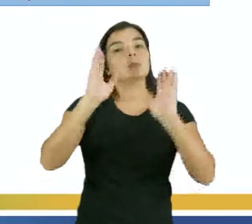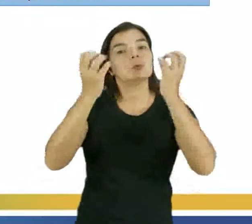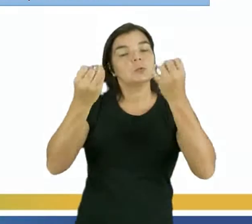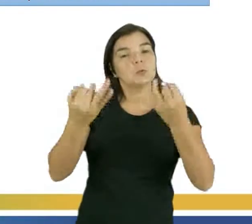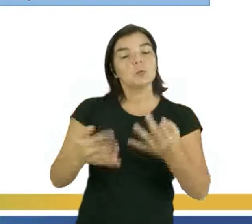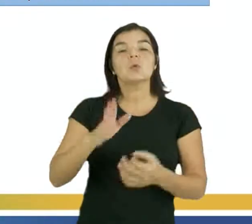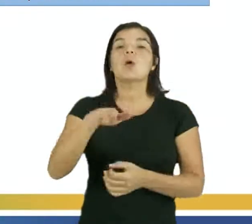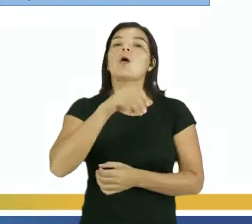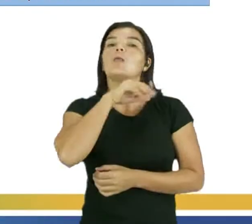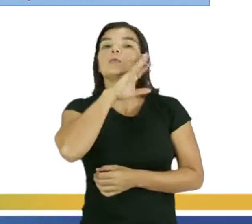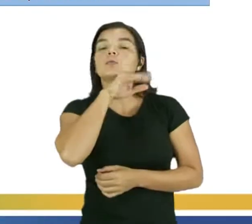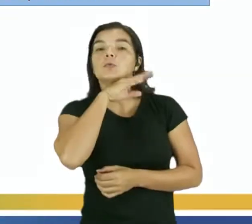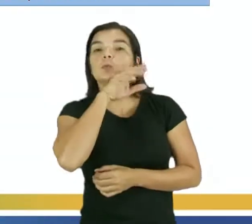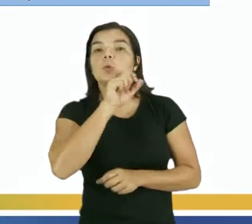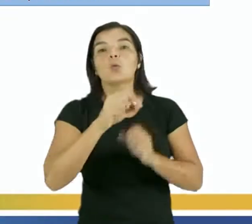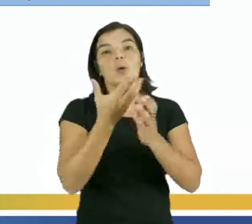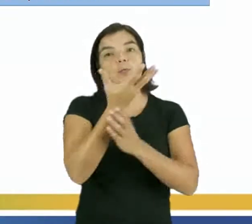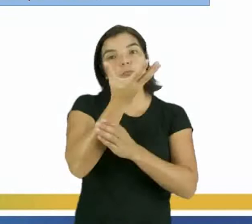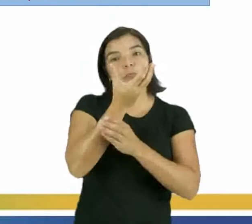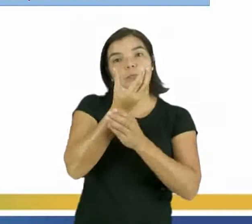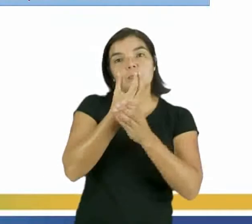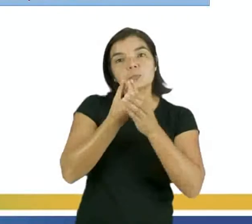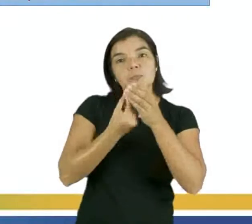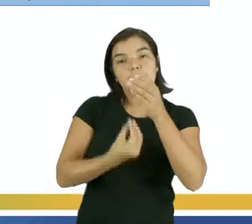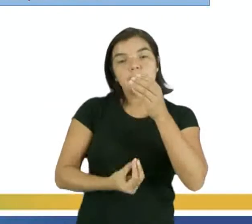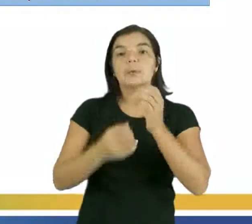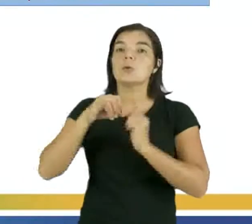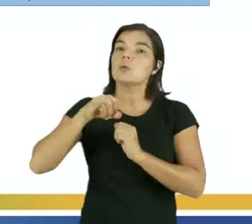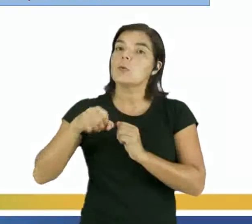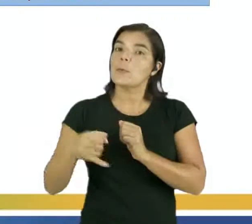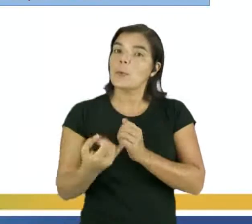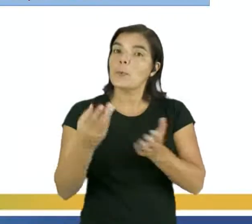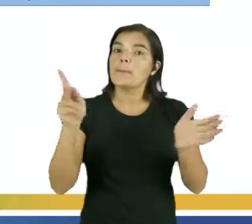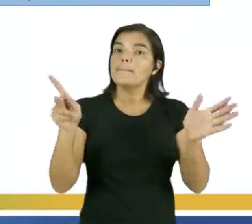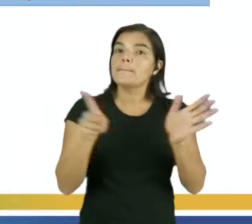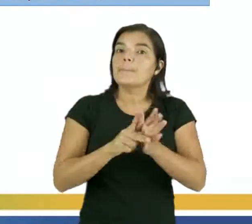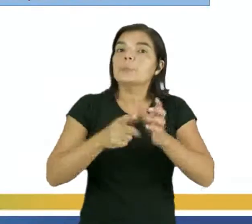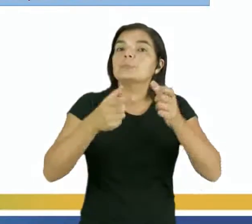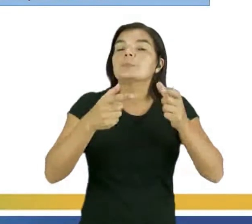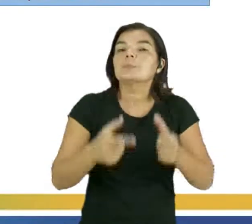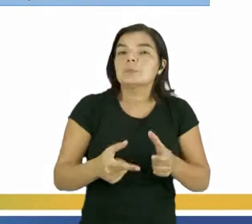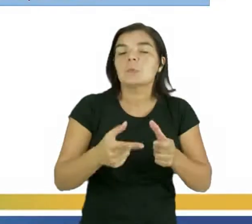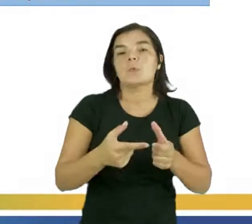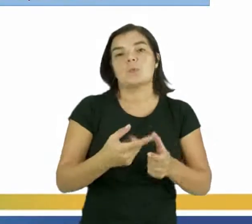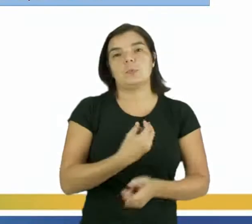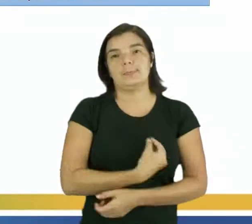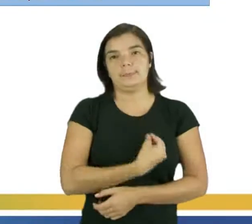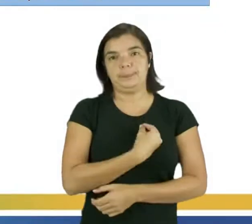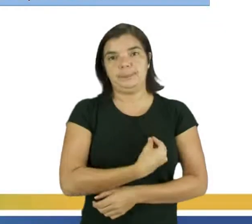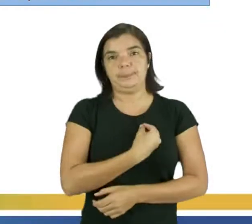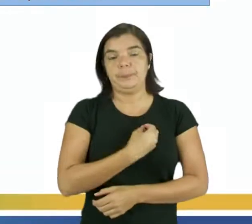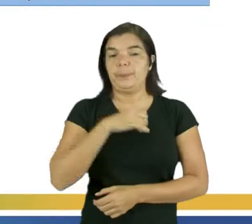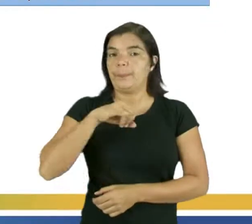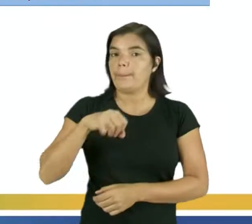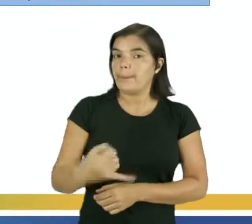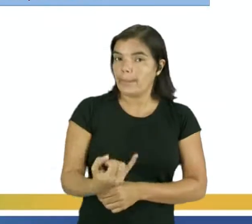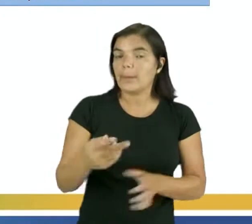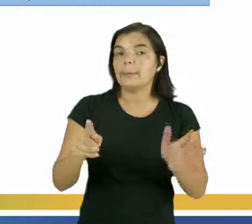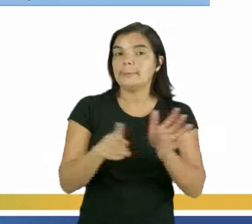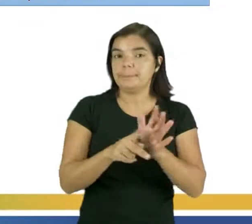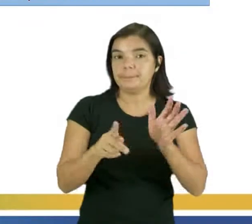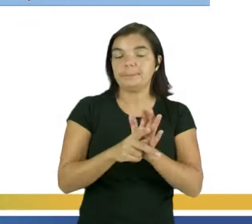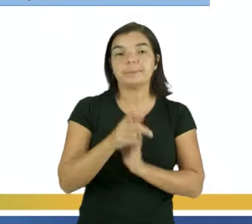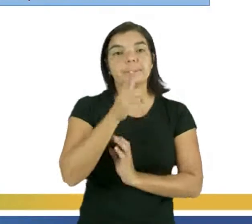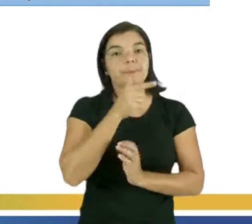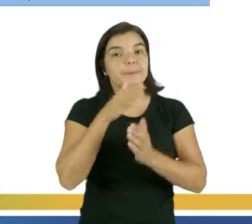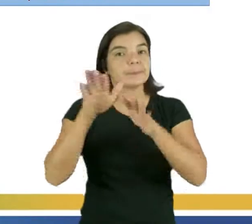poríferos são animais filtradores. Então, eles vão aproveitar do próprio ambiente onde eles estão inseridos. Vão aproveitar da própria corrente